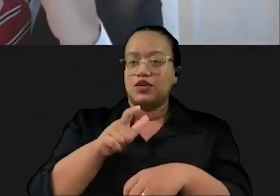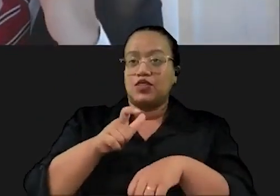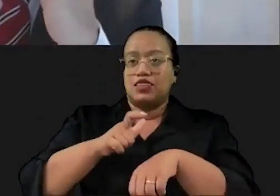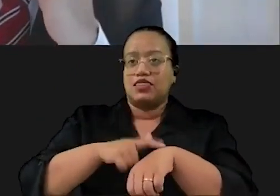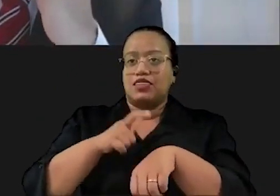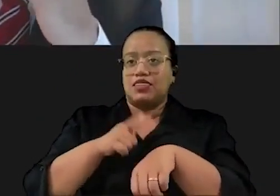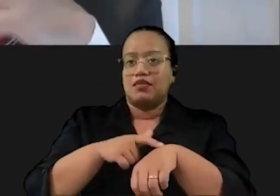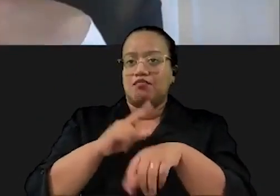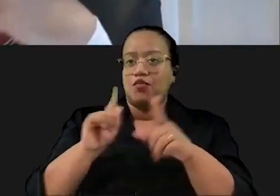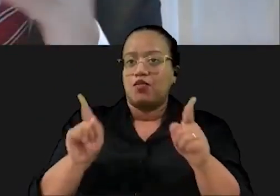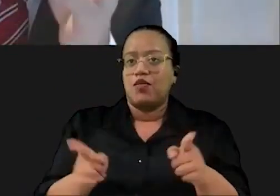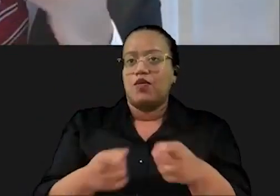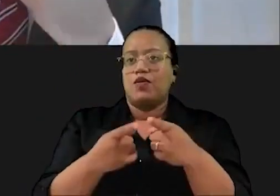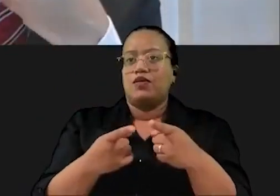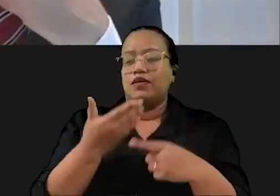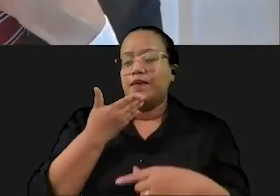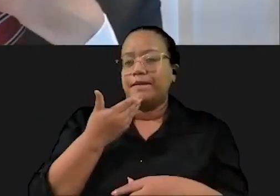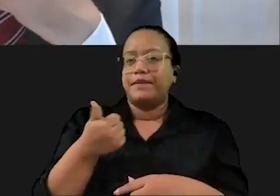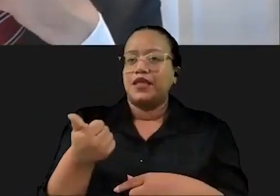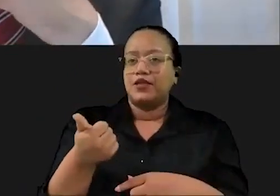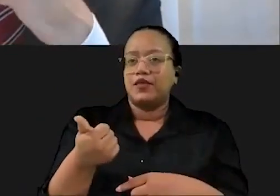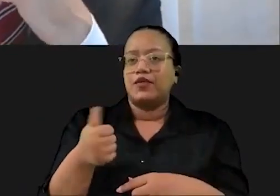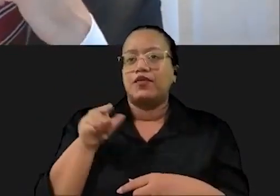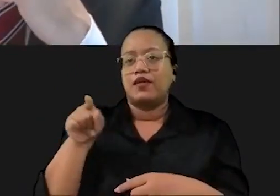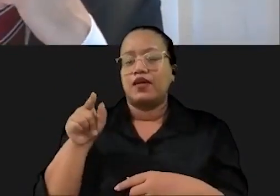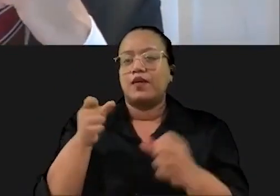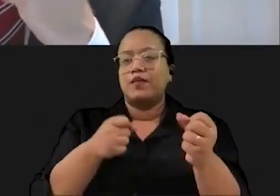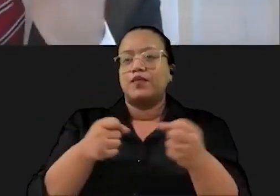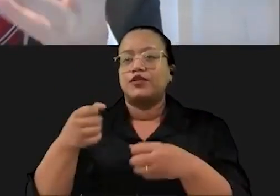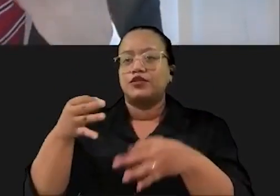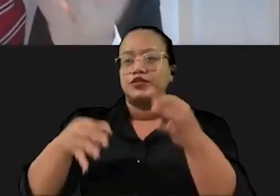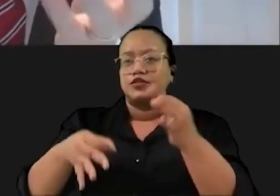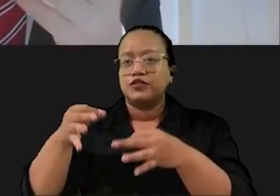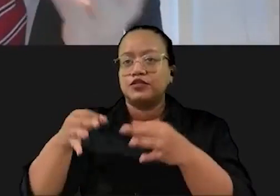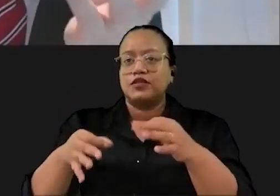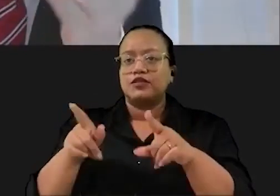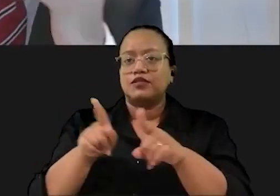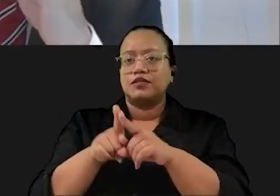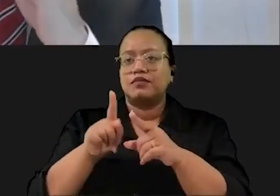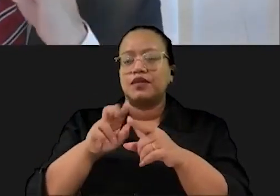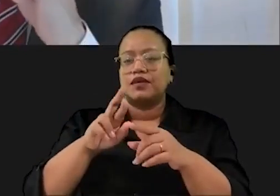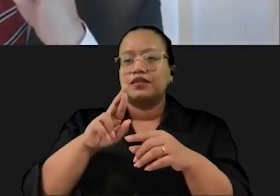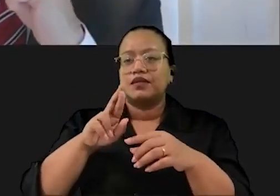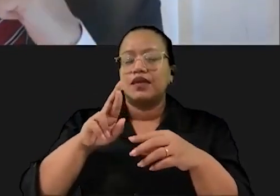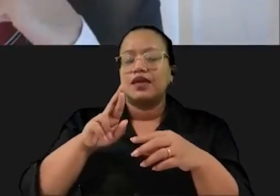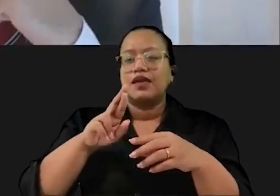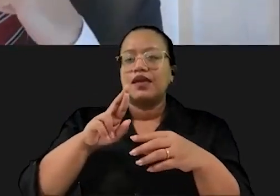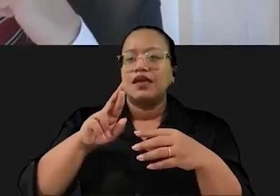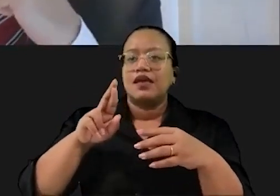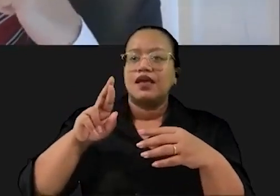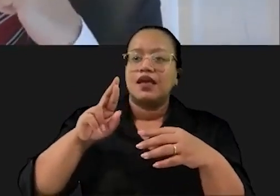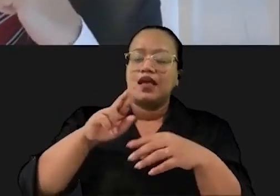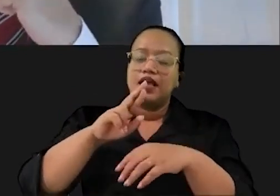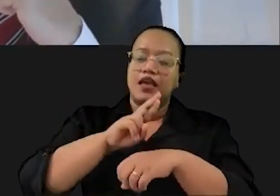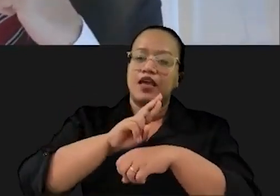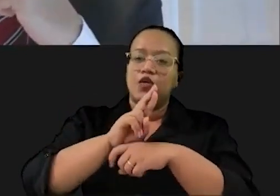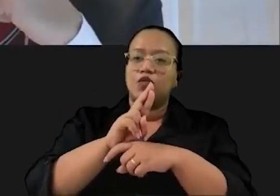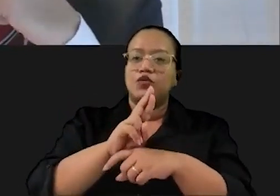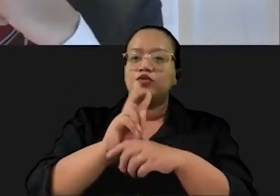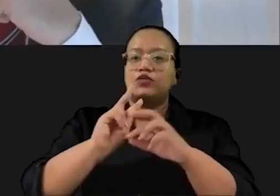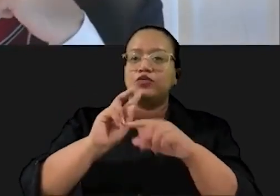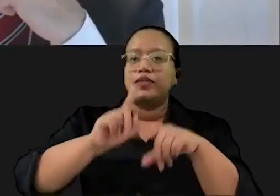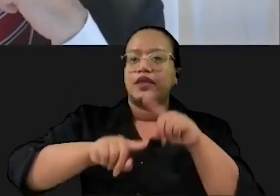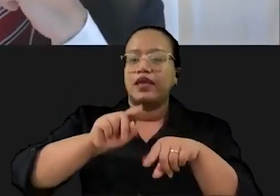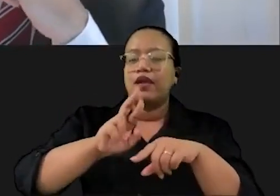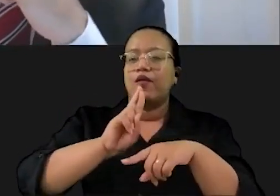então, seu recurso material, seu recurso humano, para tratar de casos que devem ser realmente julgados em seu mérito.